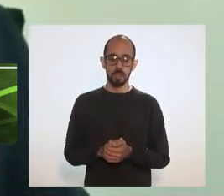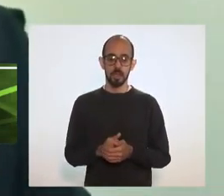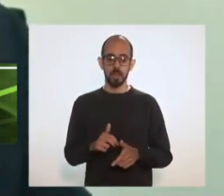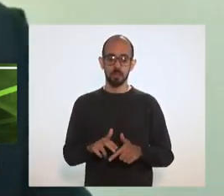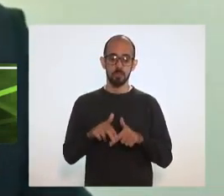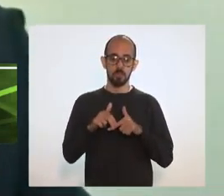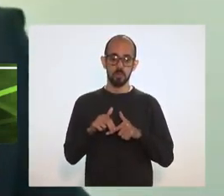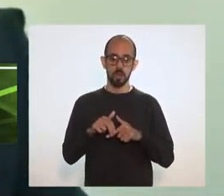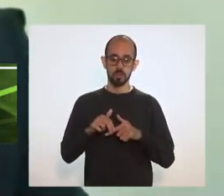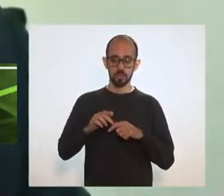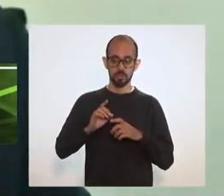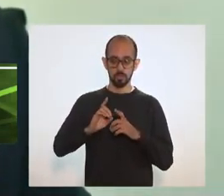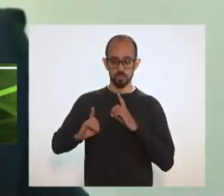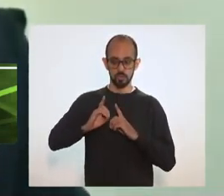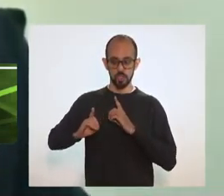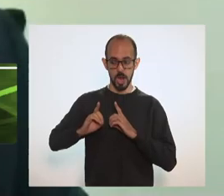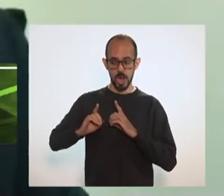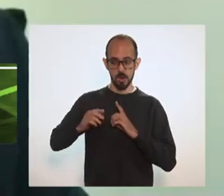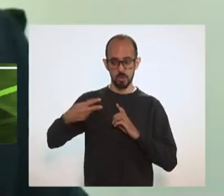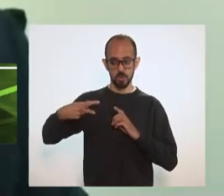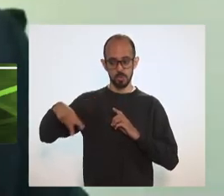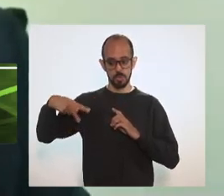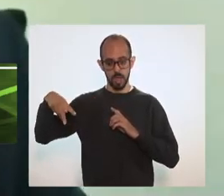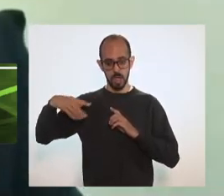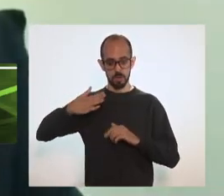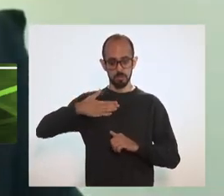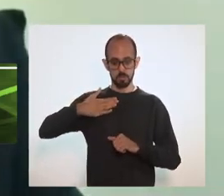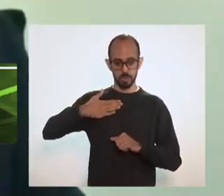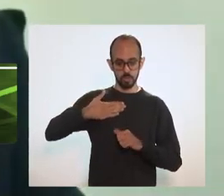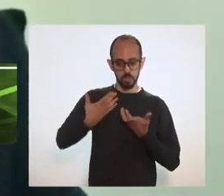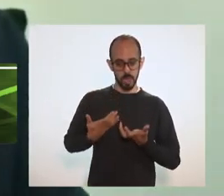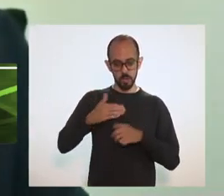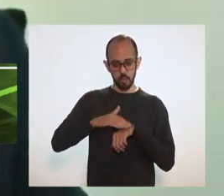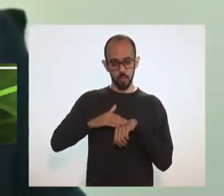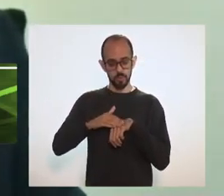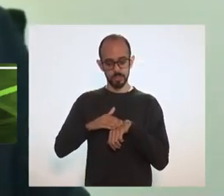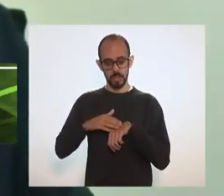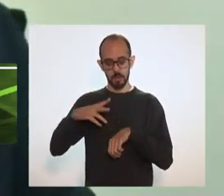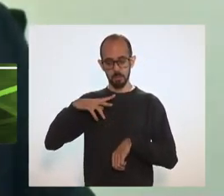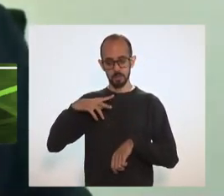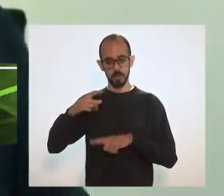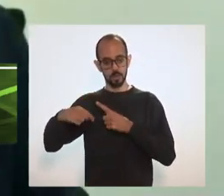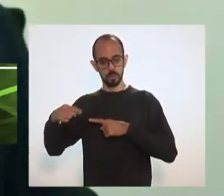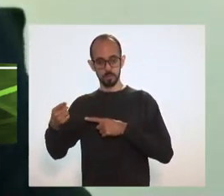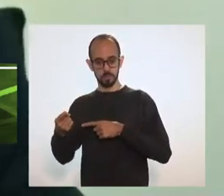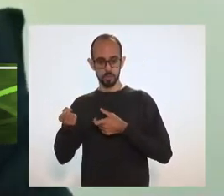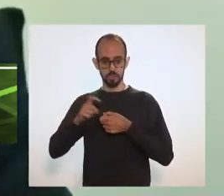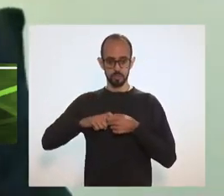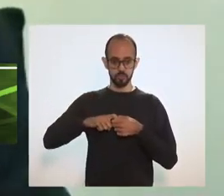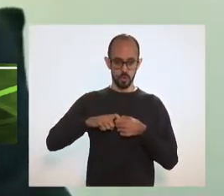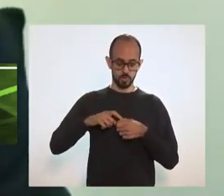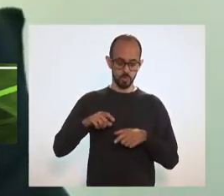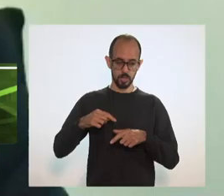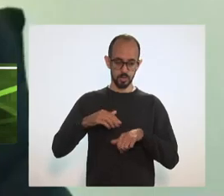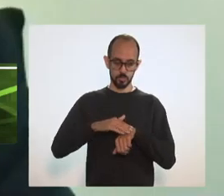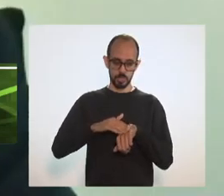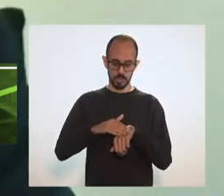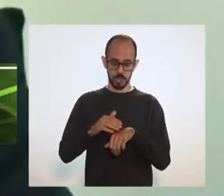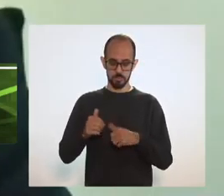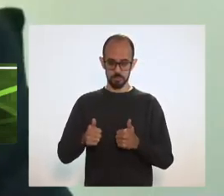tirar de pauta como relator. Eu conversei com a deputada Dani ontem e eu queria,